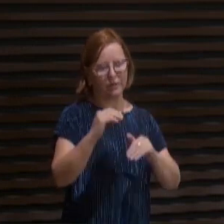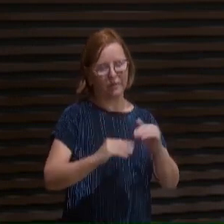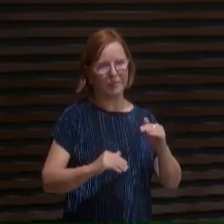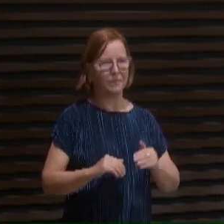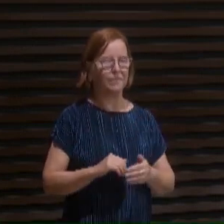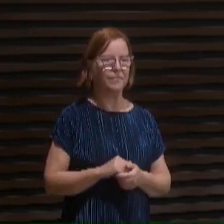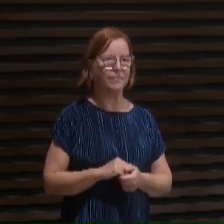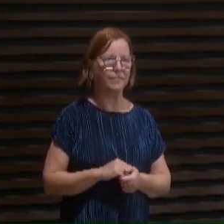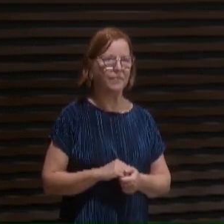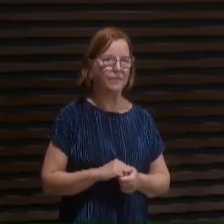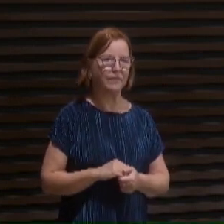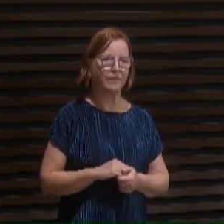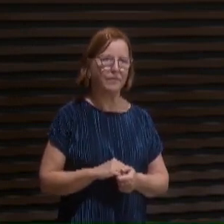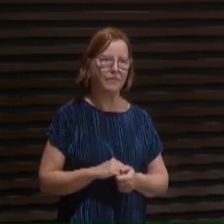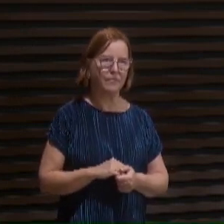Opa!